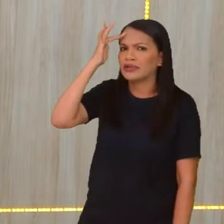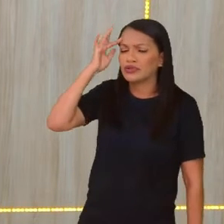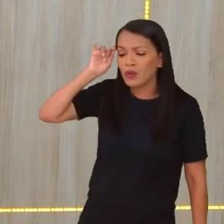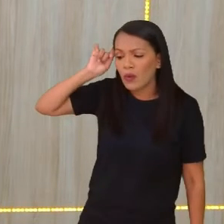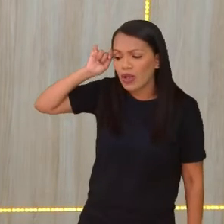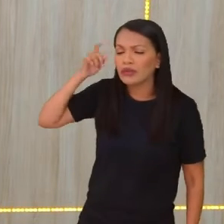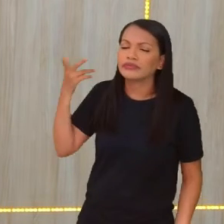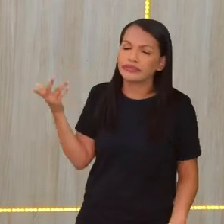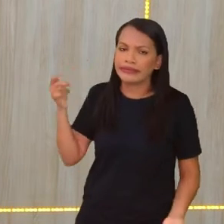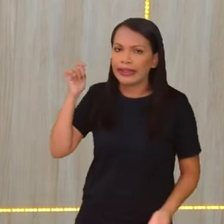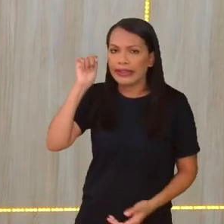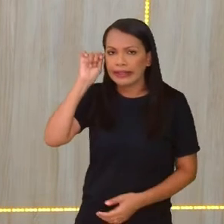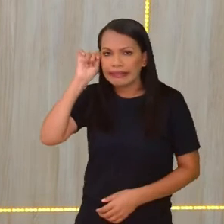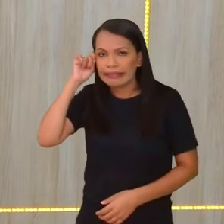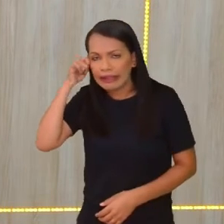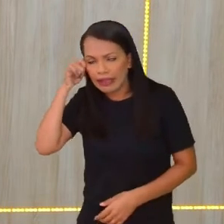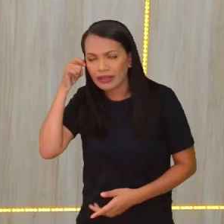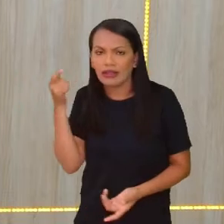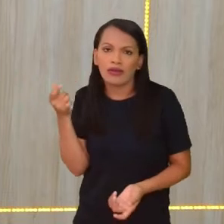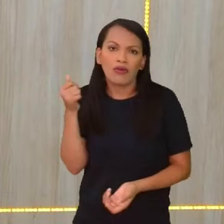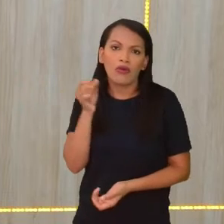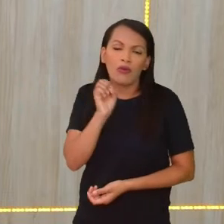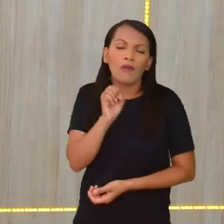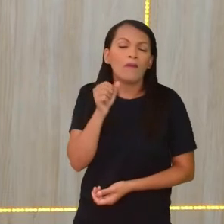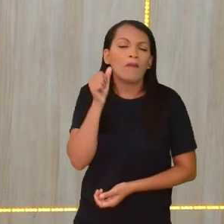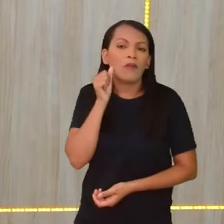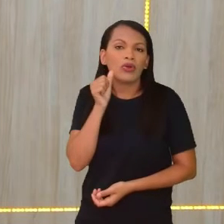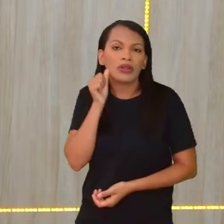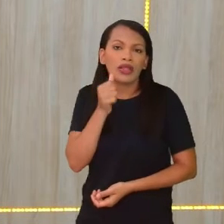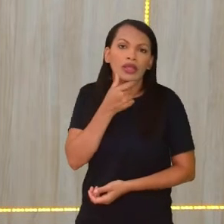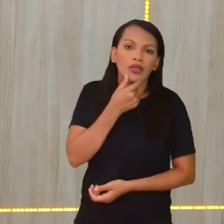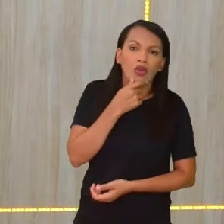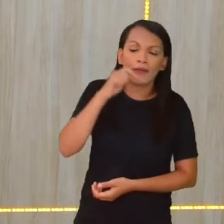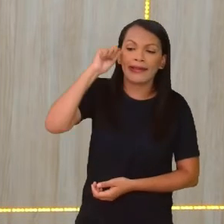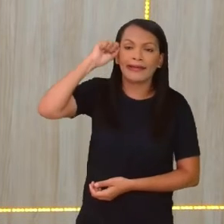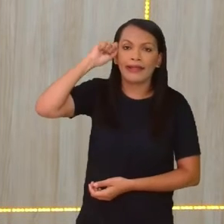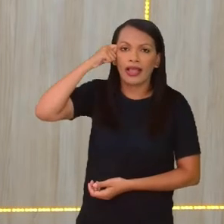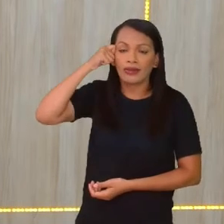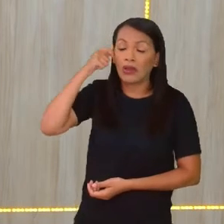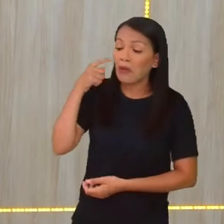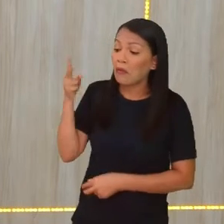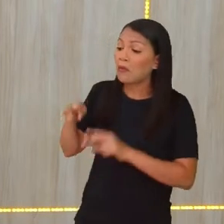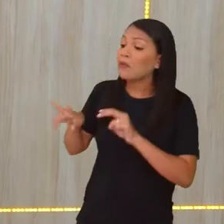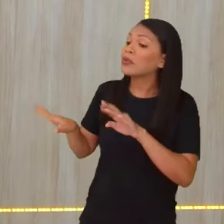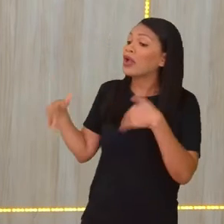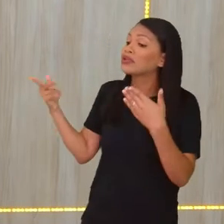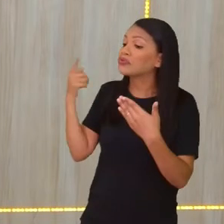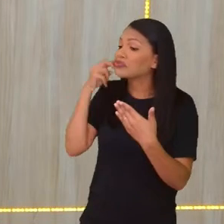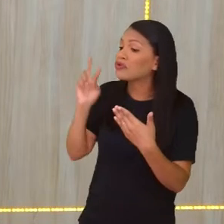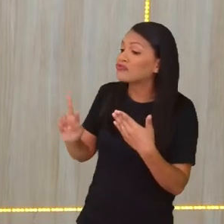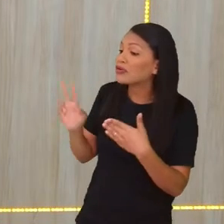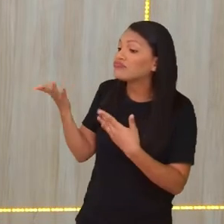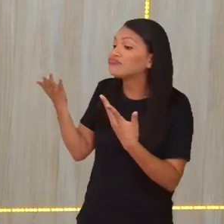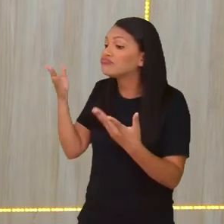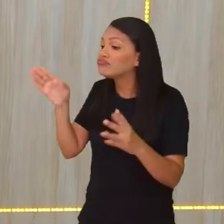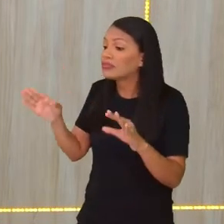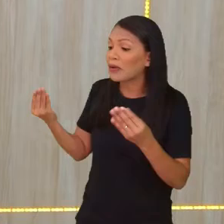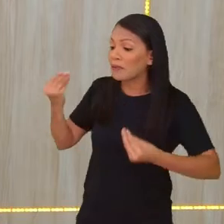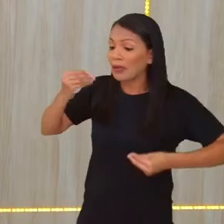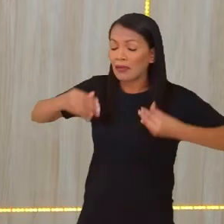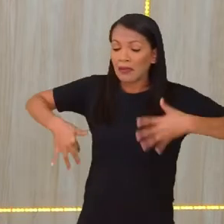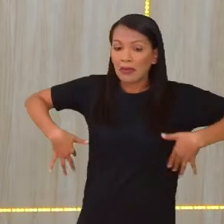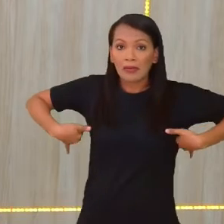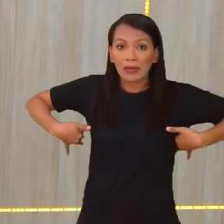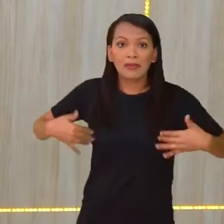nas moças, né, pretos e pretas, do que nos brancos, né? Isso é uma forma de racismo que a gente chama de estrutural,